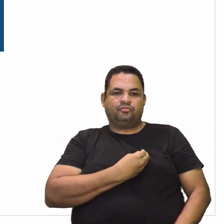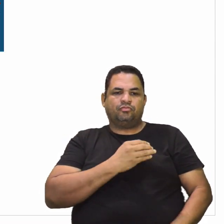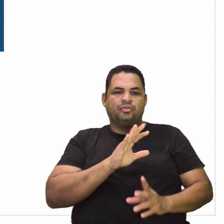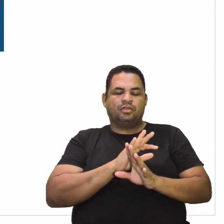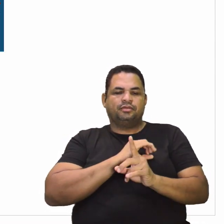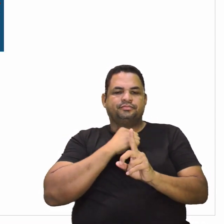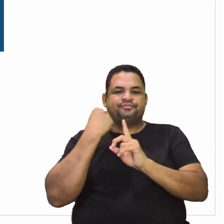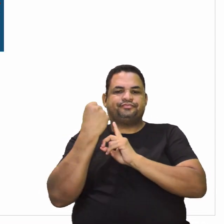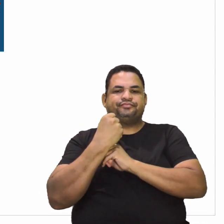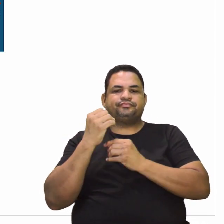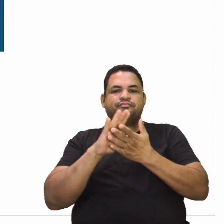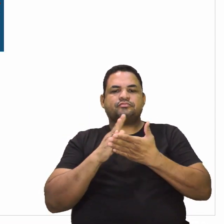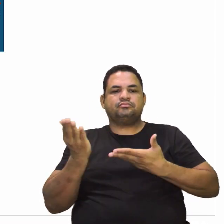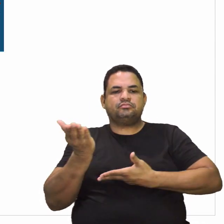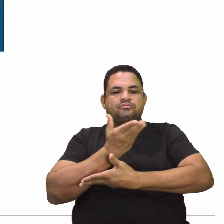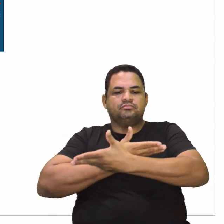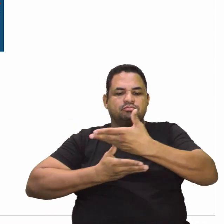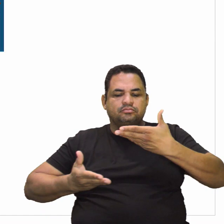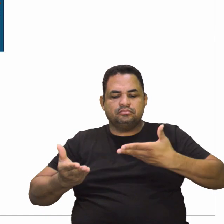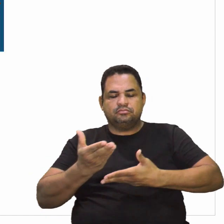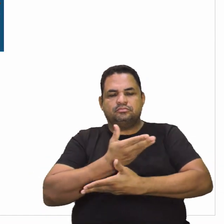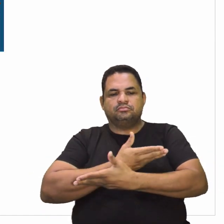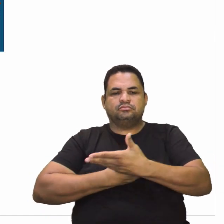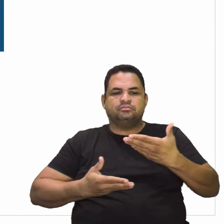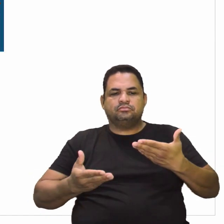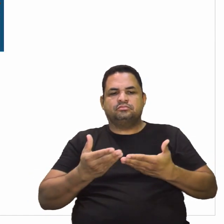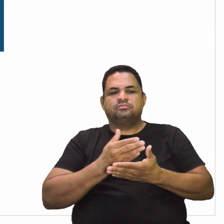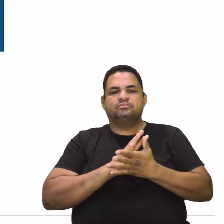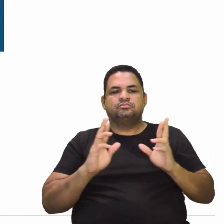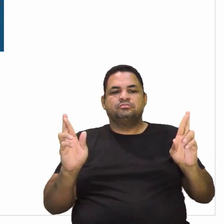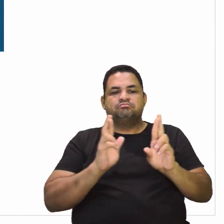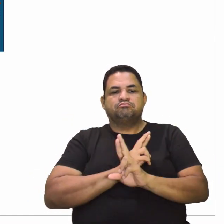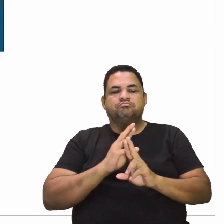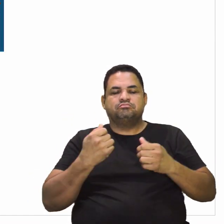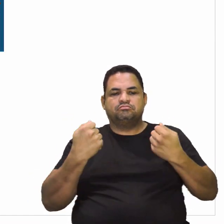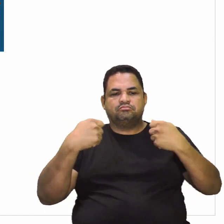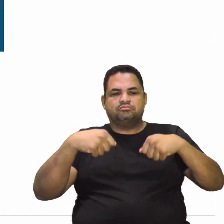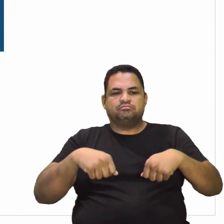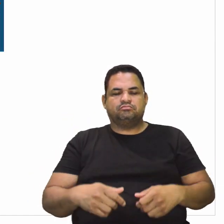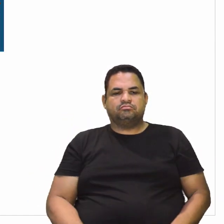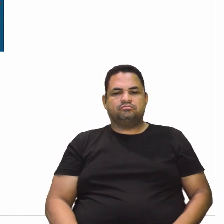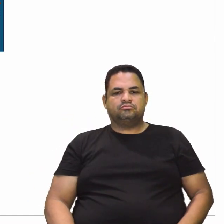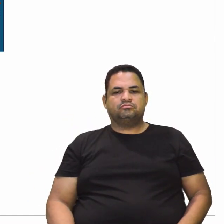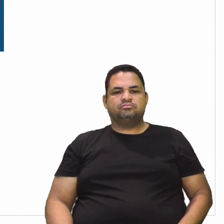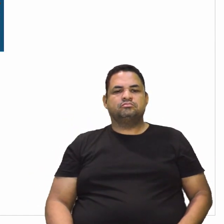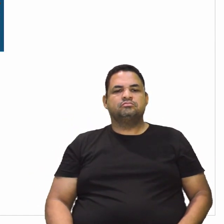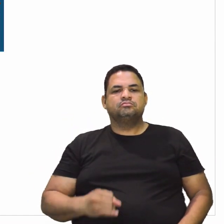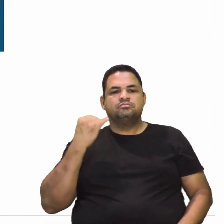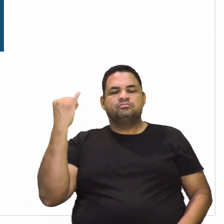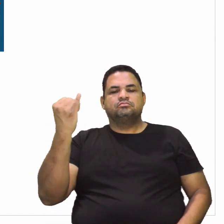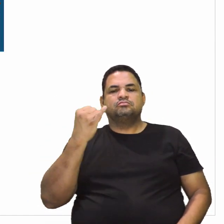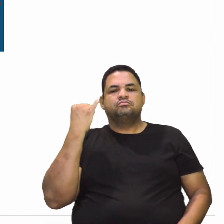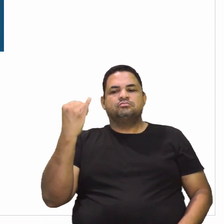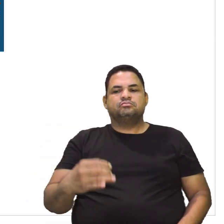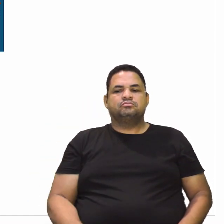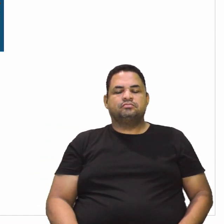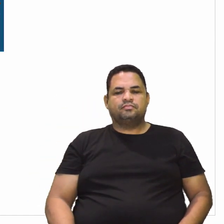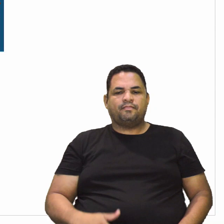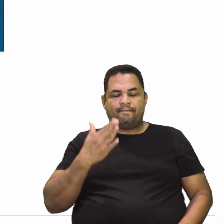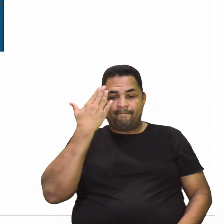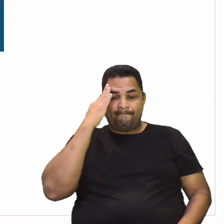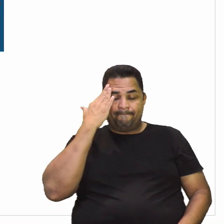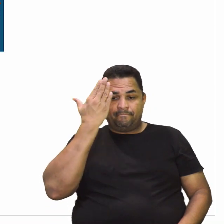organização da vida social, viu? E também das relações de poder. Isso é muito importante,